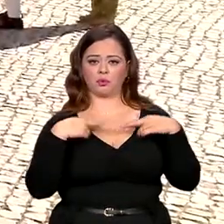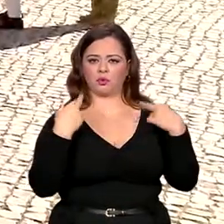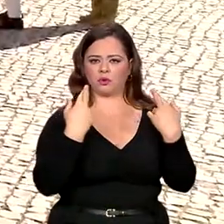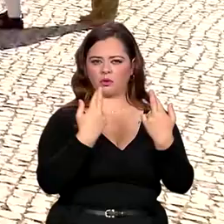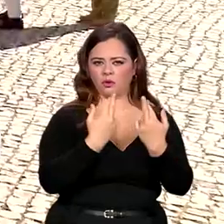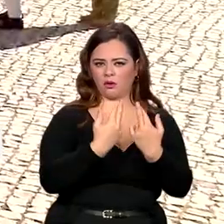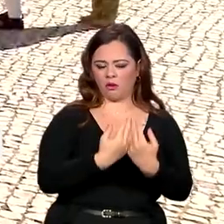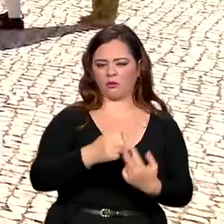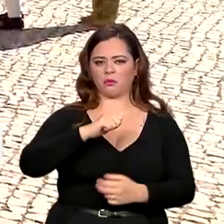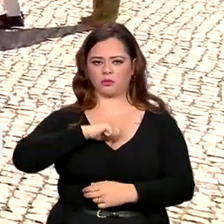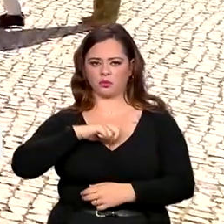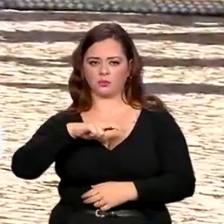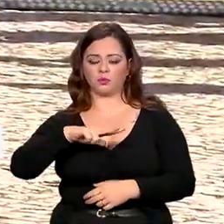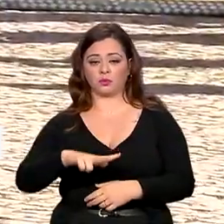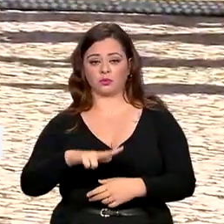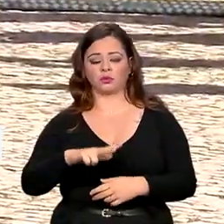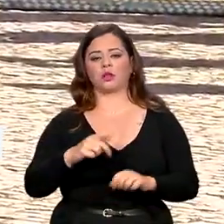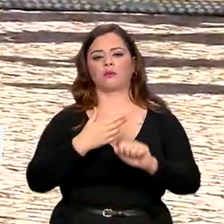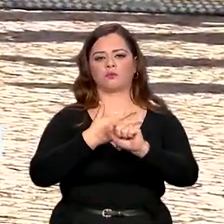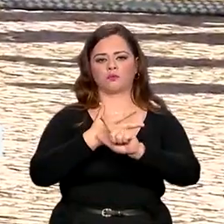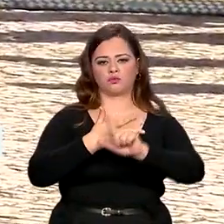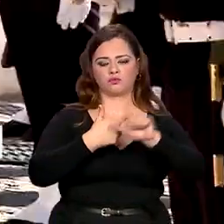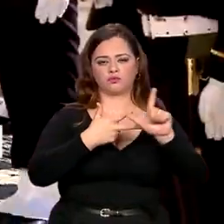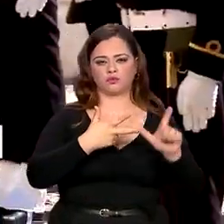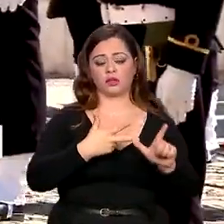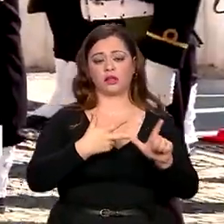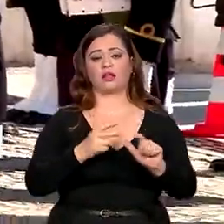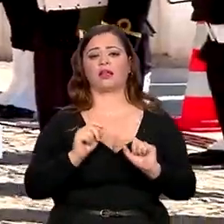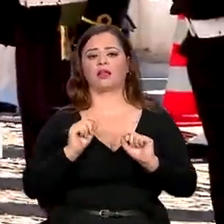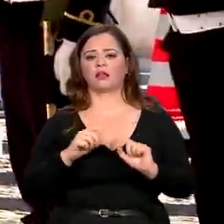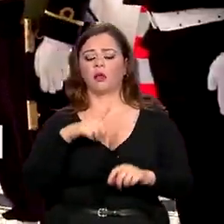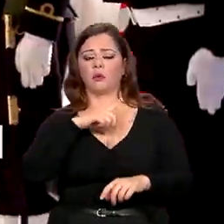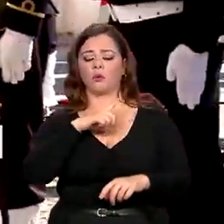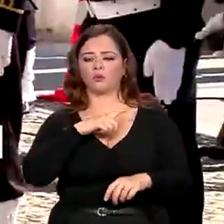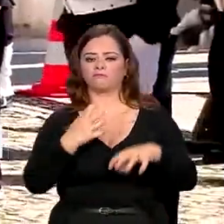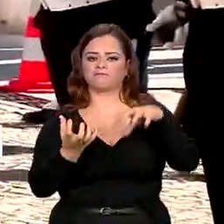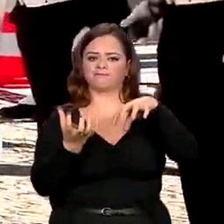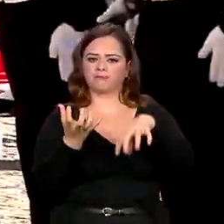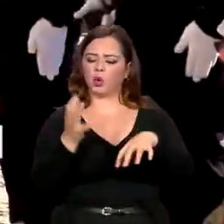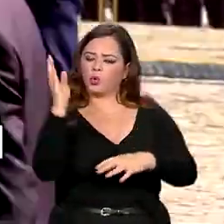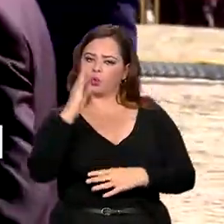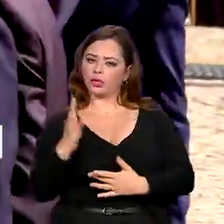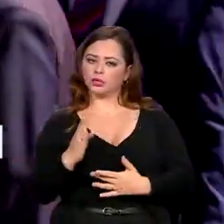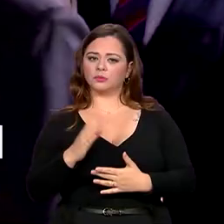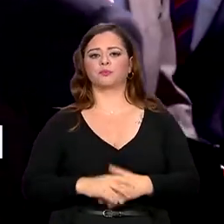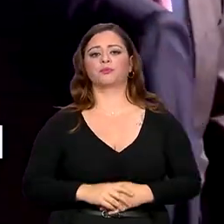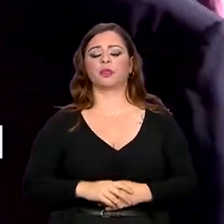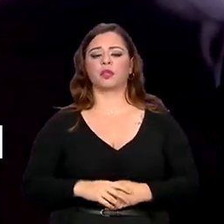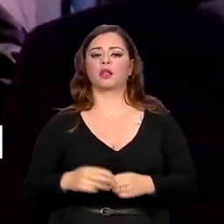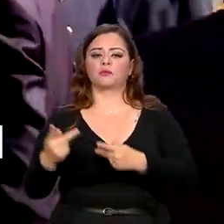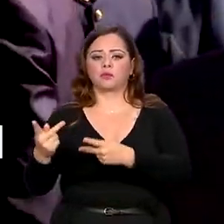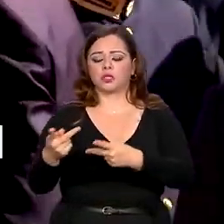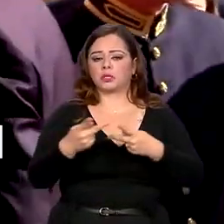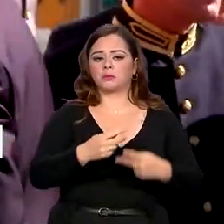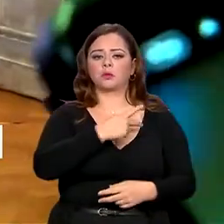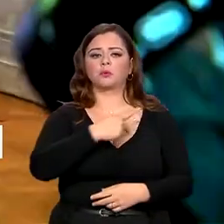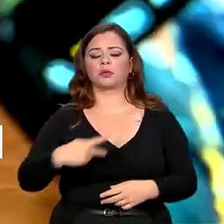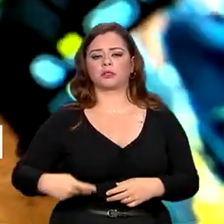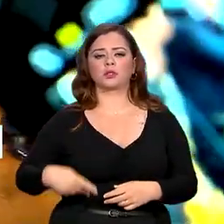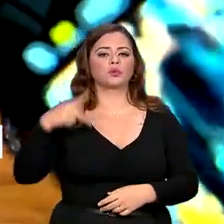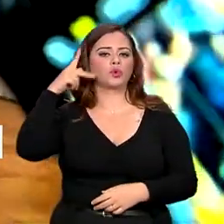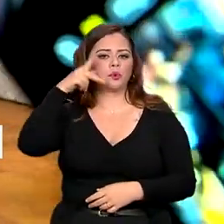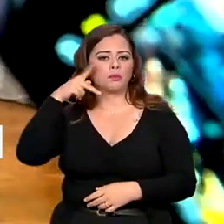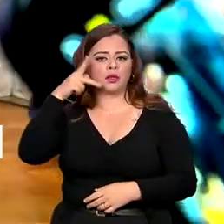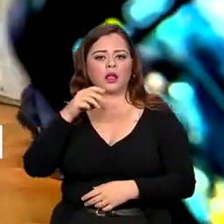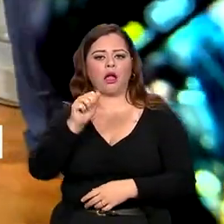da República Portuguesa, órgão legislativo equivalente ao Congresso Nacional do Brasil. Foi recebido pelo presidente do